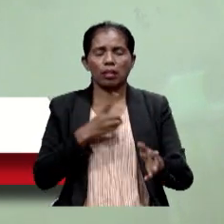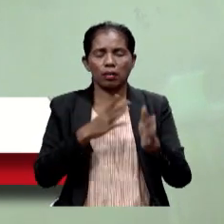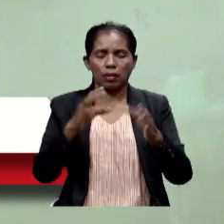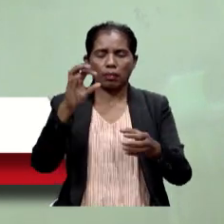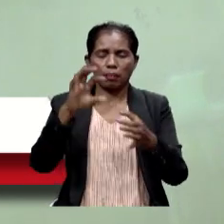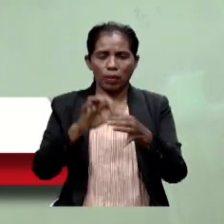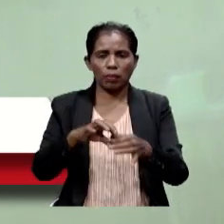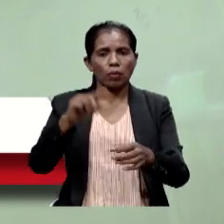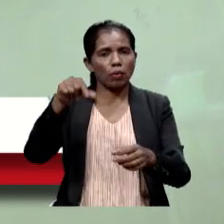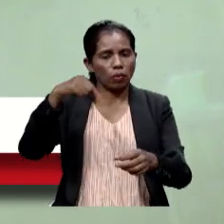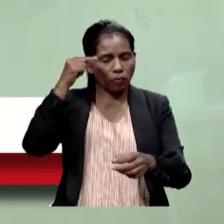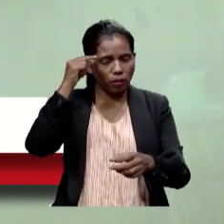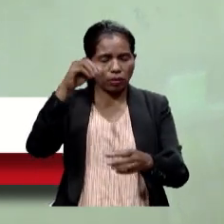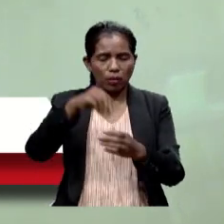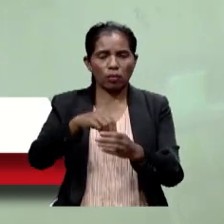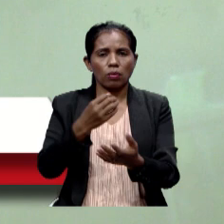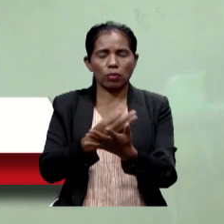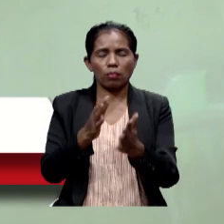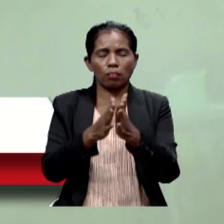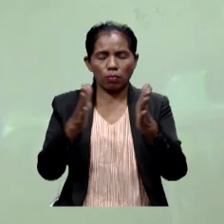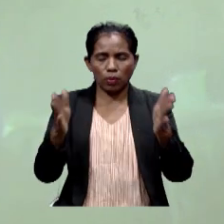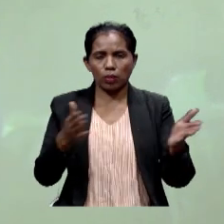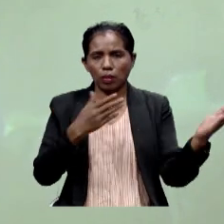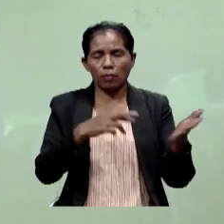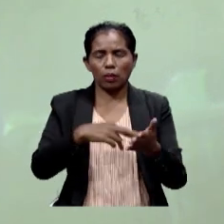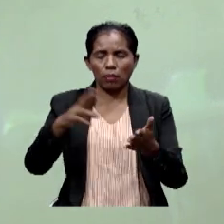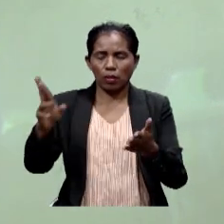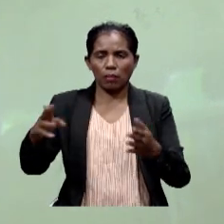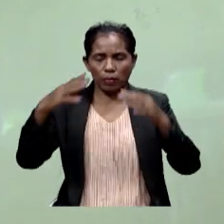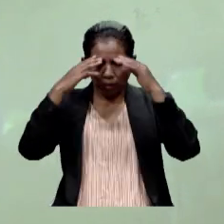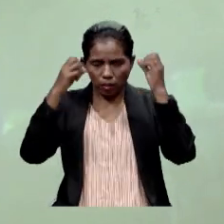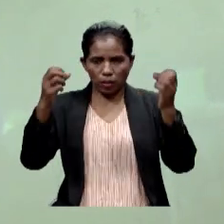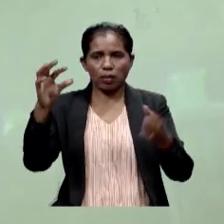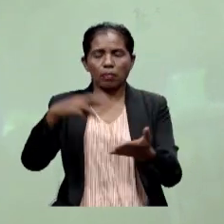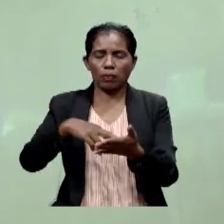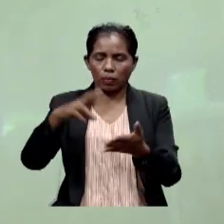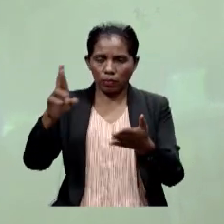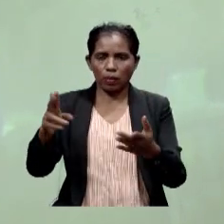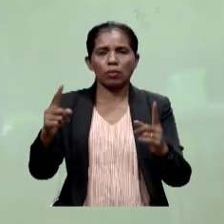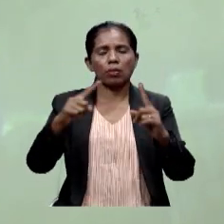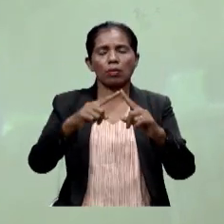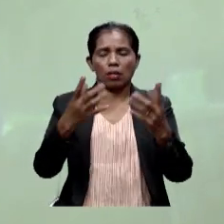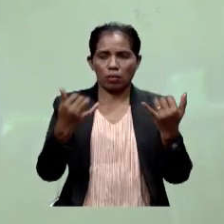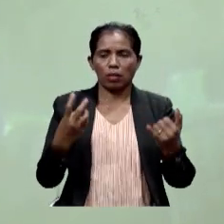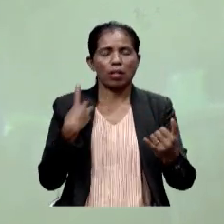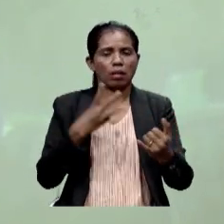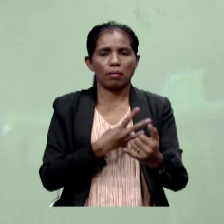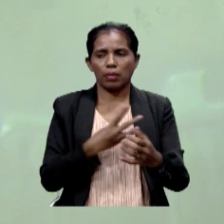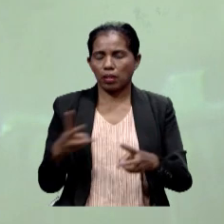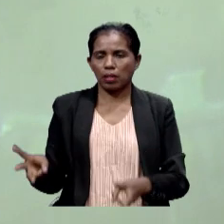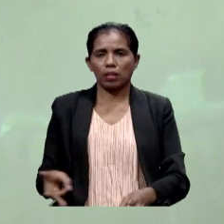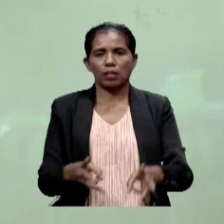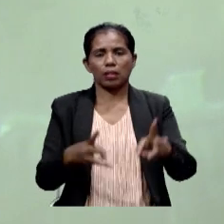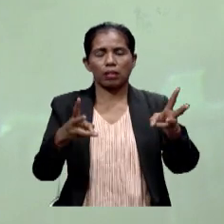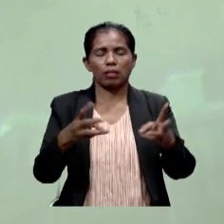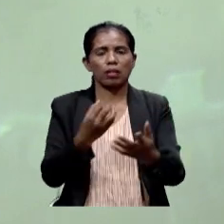orçamento voto, aprova e parlamento, lori ba presidente da república, e promulga todo o rio a minha estrada, e liu para o